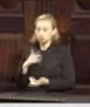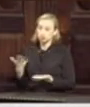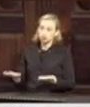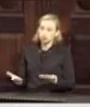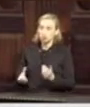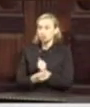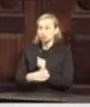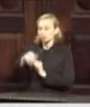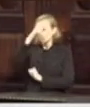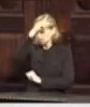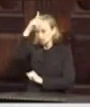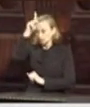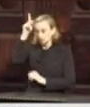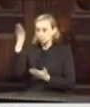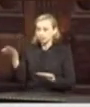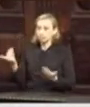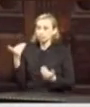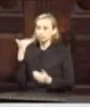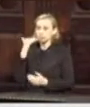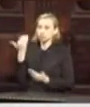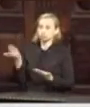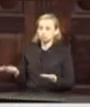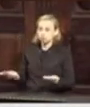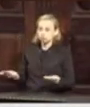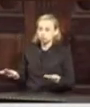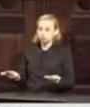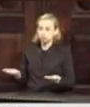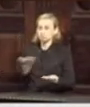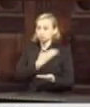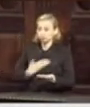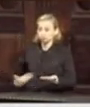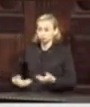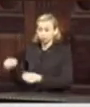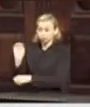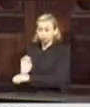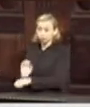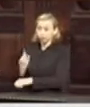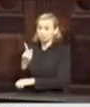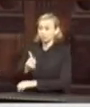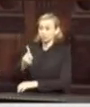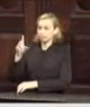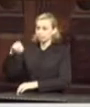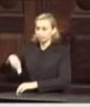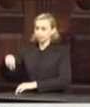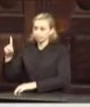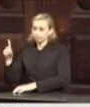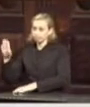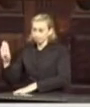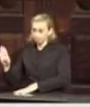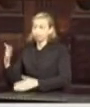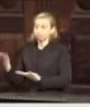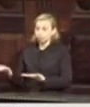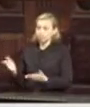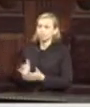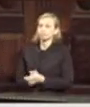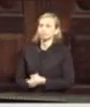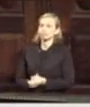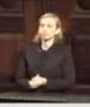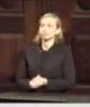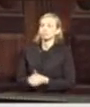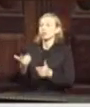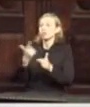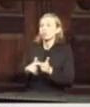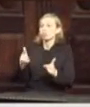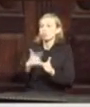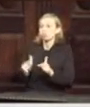nesse momento de falência do Estado, que o PMDB nos empurrou para o precipício financeiro, atravessa por